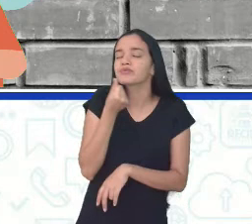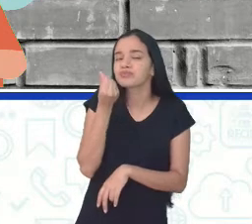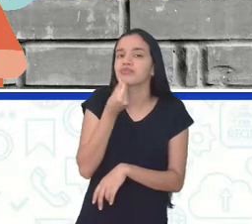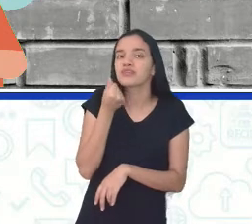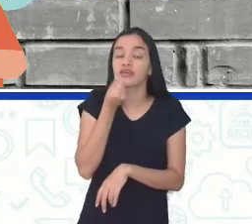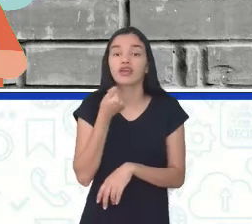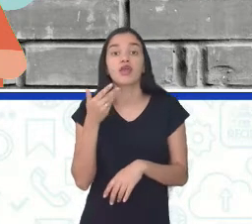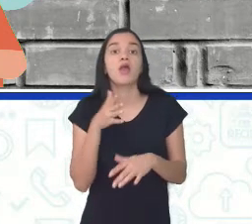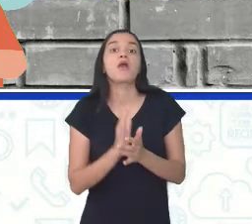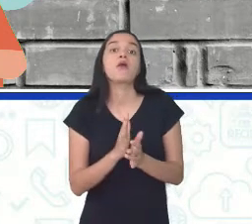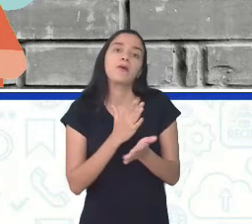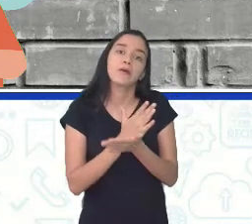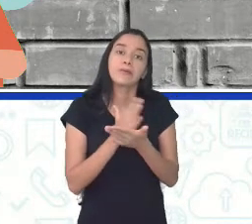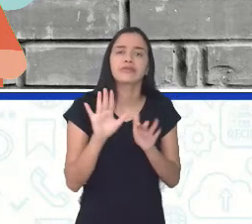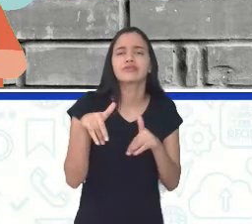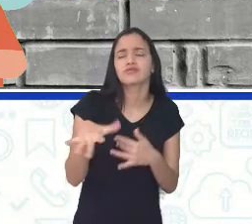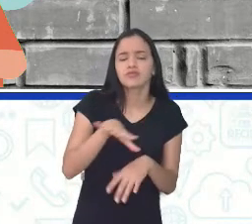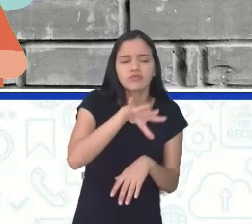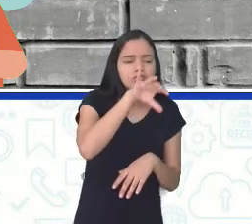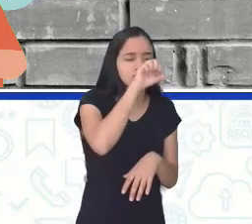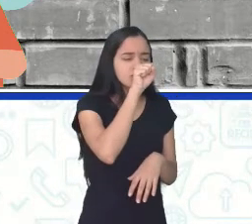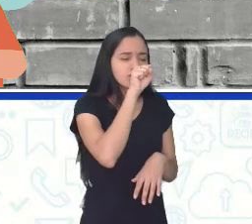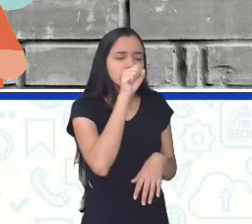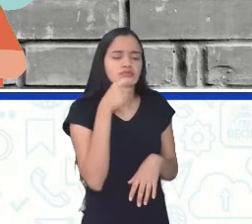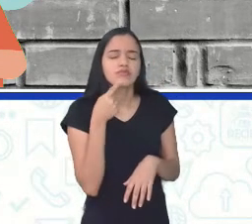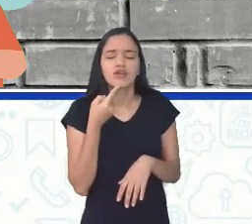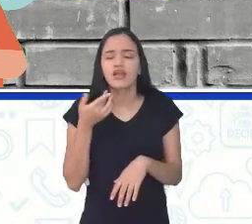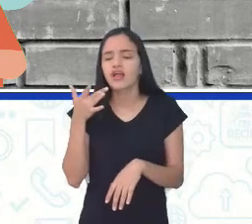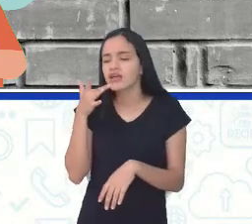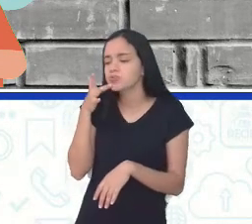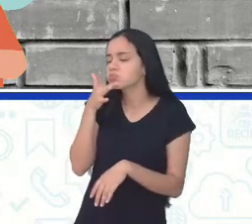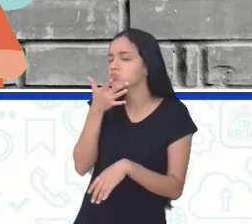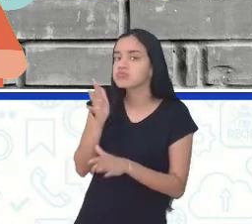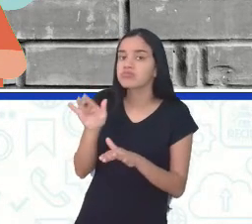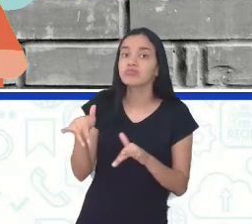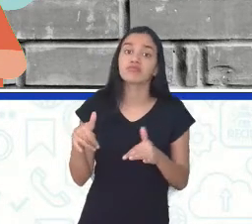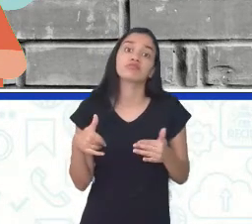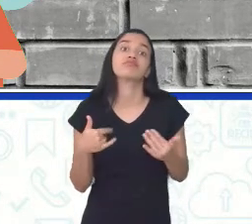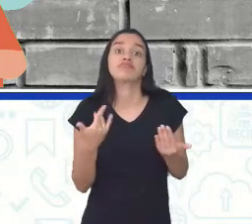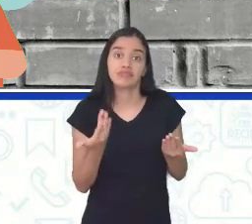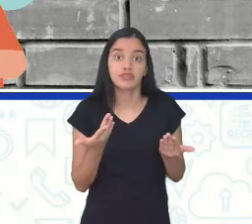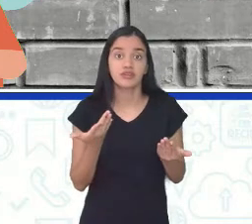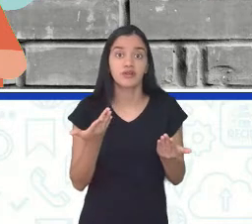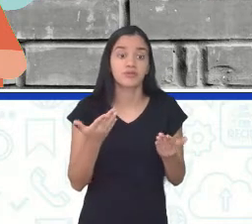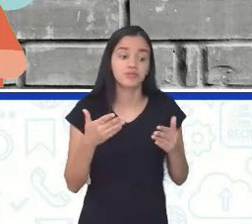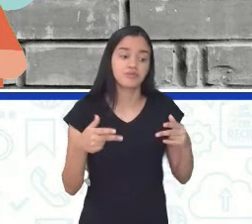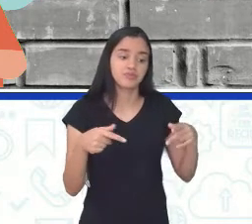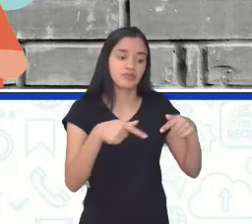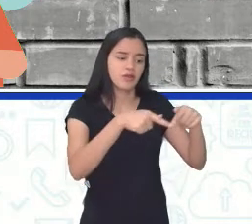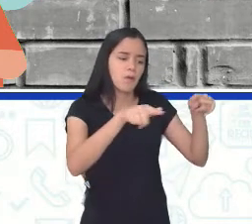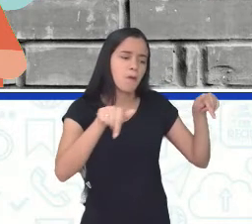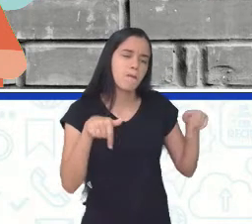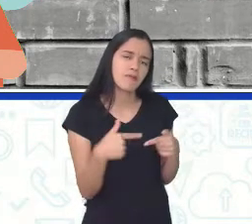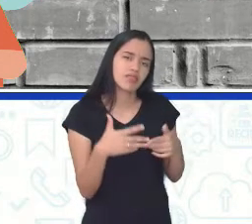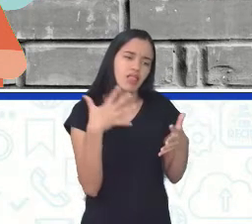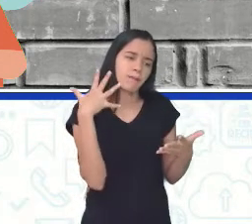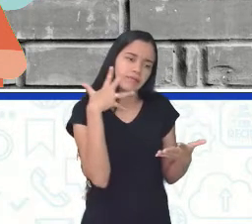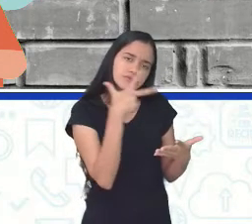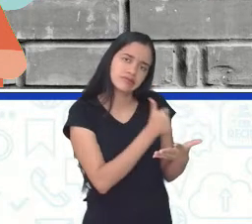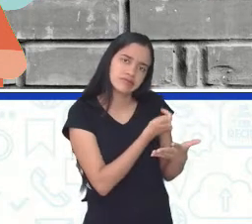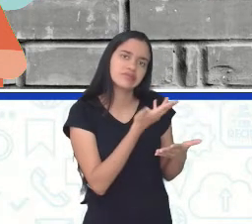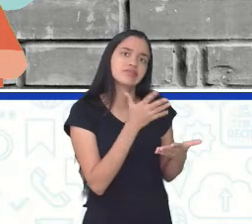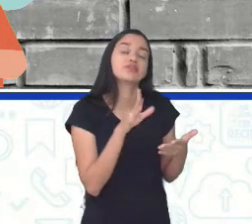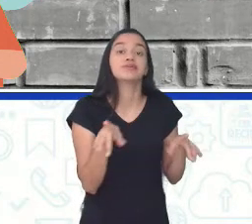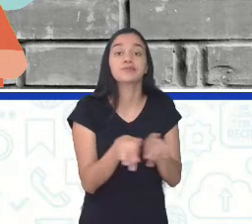esse jogo. Ah, é mais cheiroso do que saboroso, é mais saboroso do que cheiroso. Ah, o prato está muito bonito, então eu também